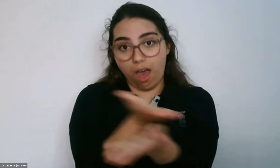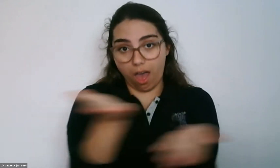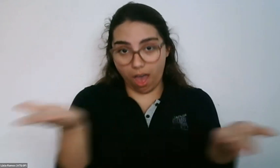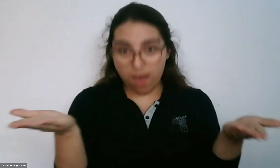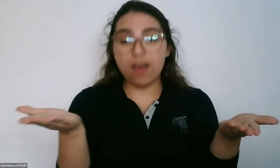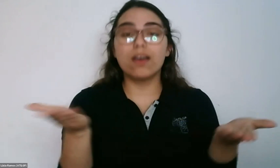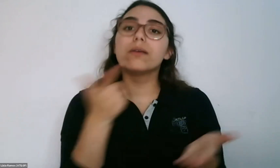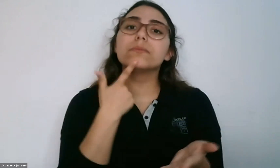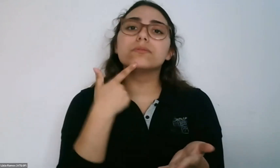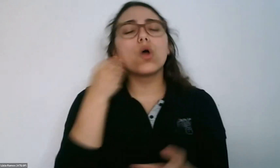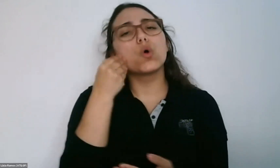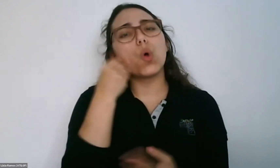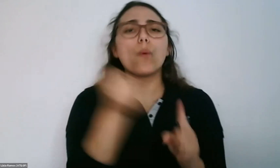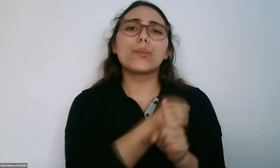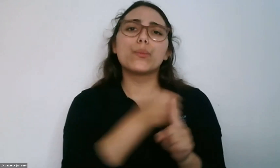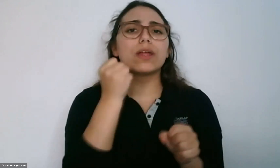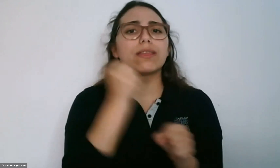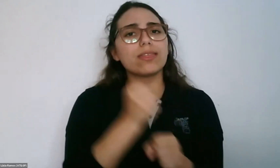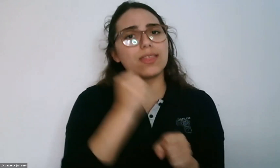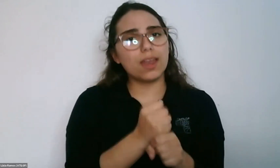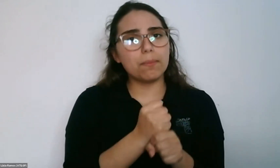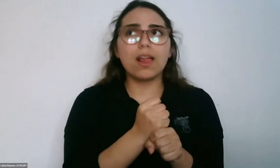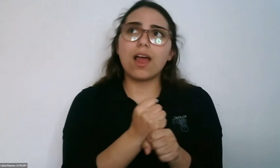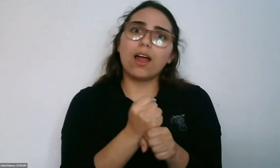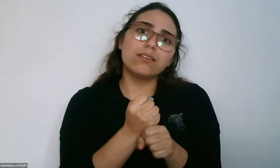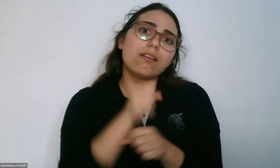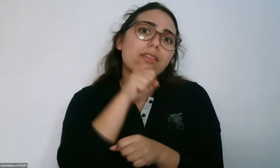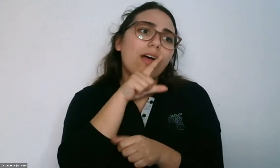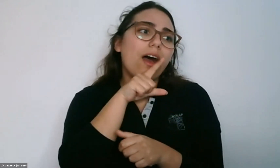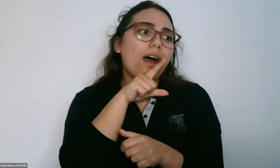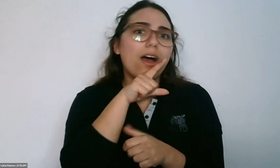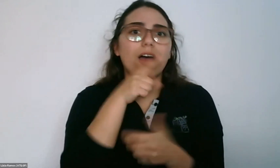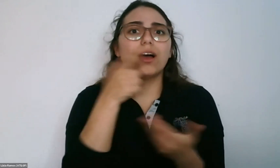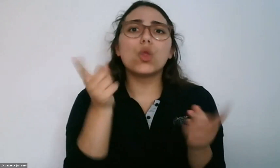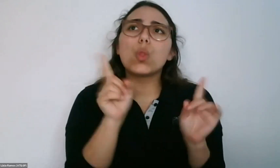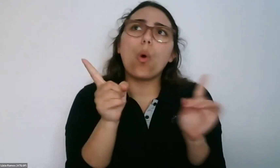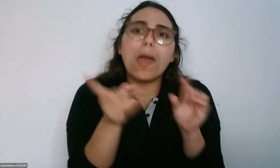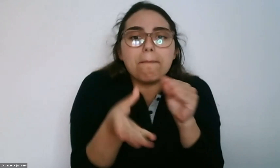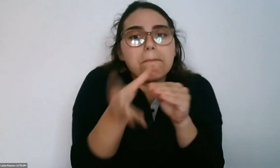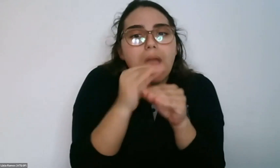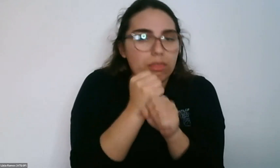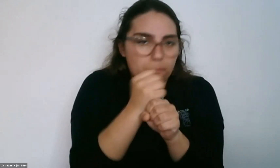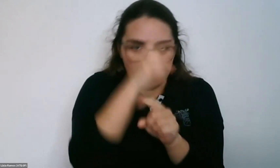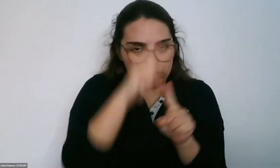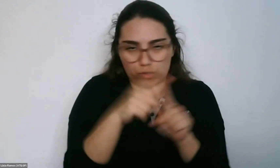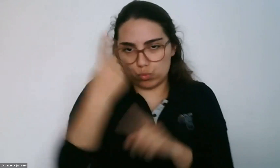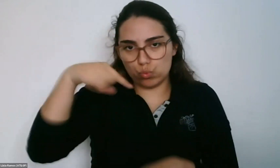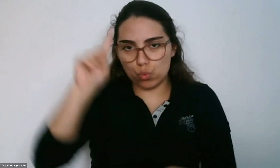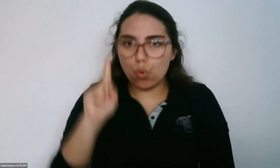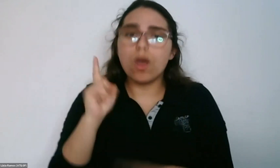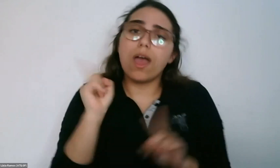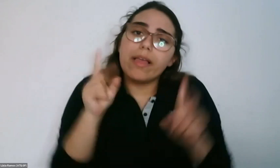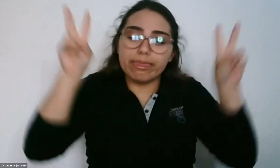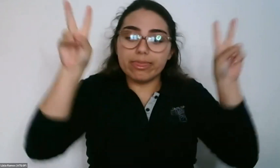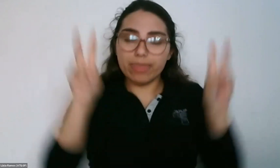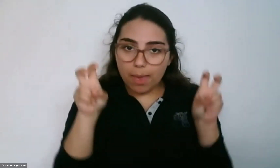que se pode trabalhar o bullying de uma forma transversal. Não é acrescentar trabalho, mas é muitas vezes pegar nestes